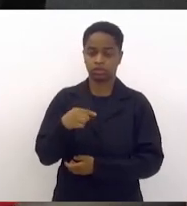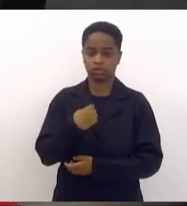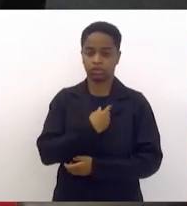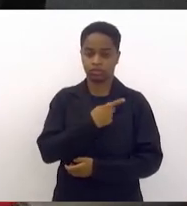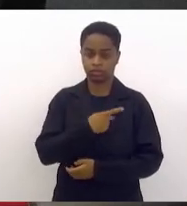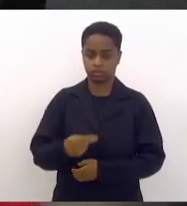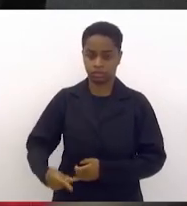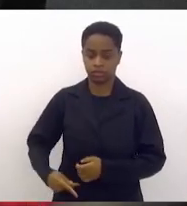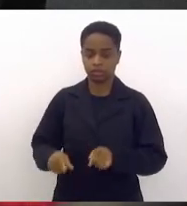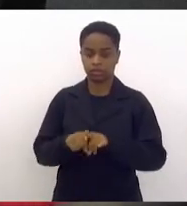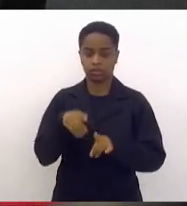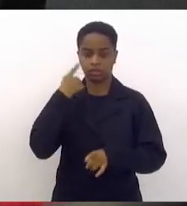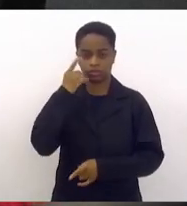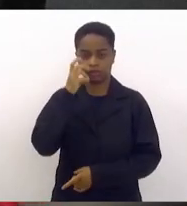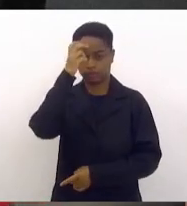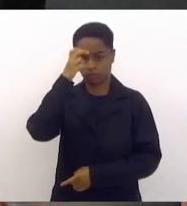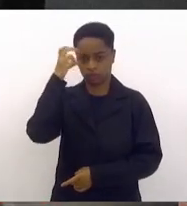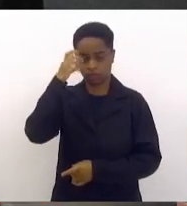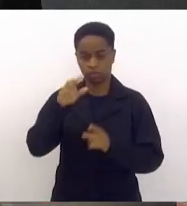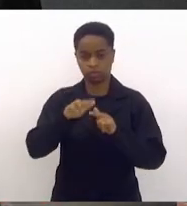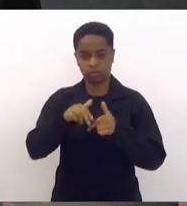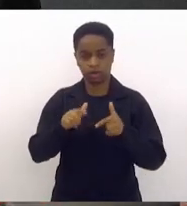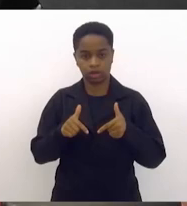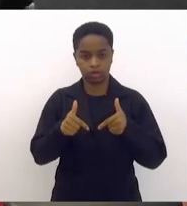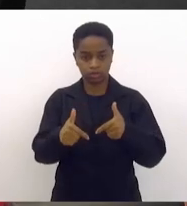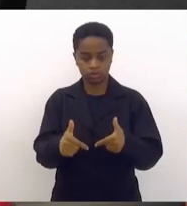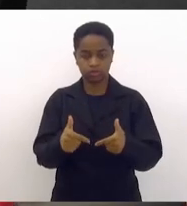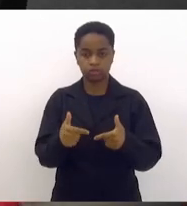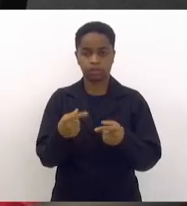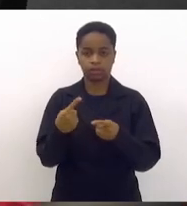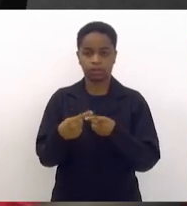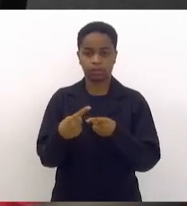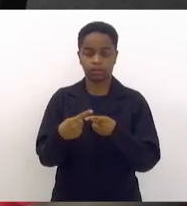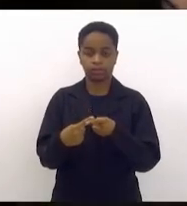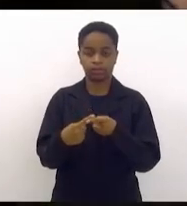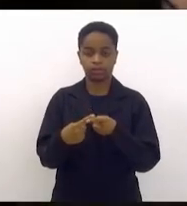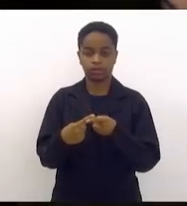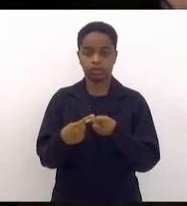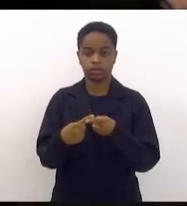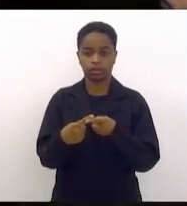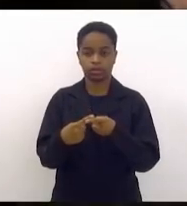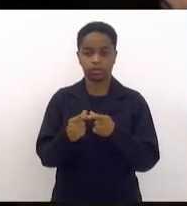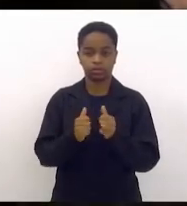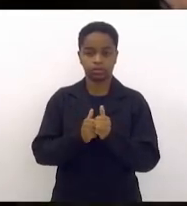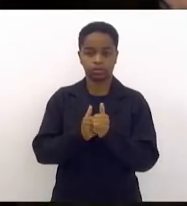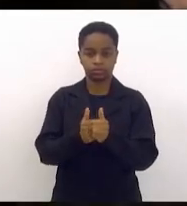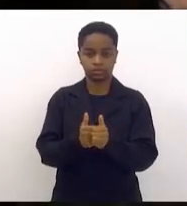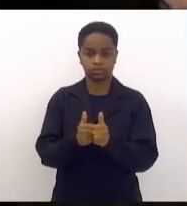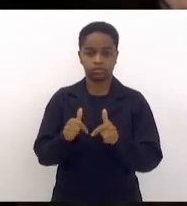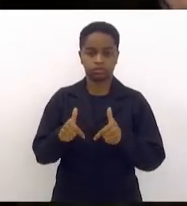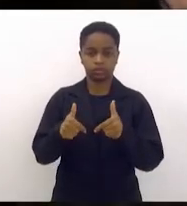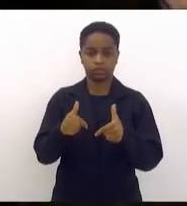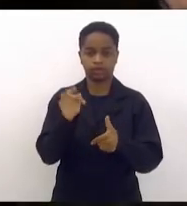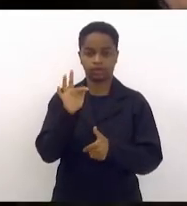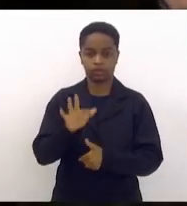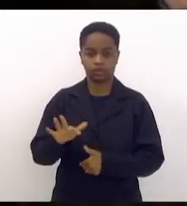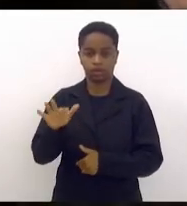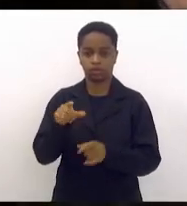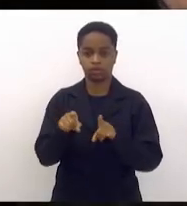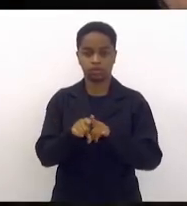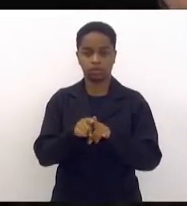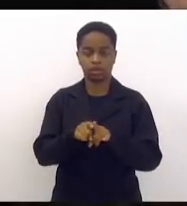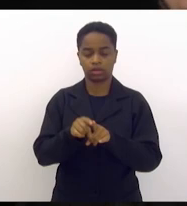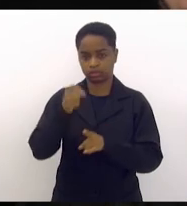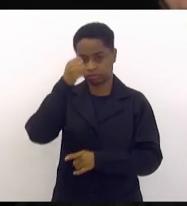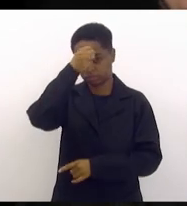Lima pela iniciativa que segue essa a a as iniciativas Federais e até municipais em